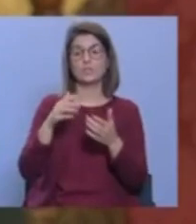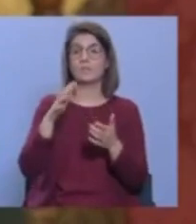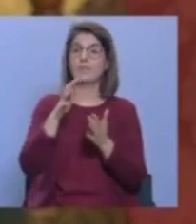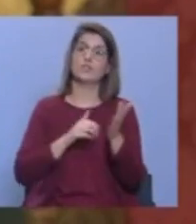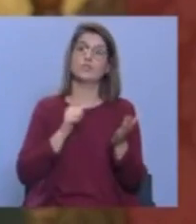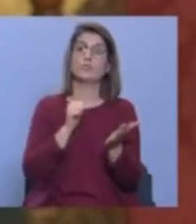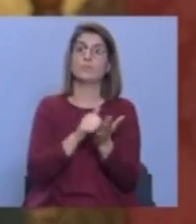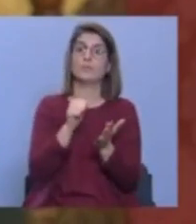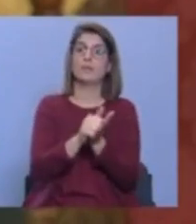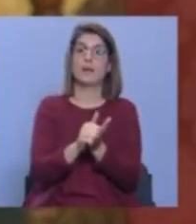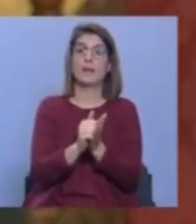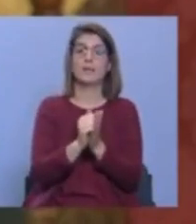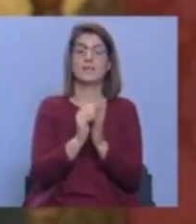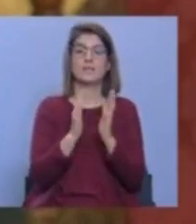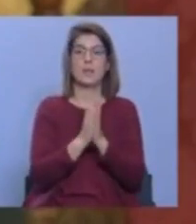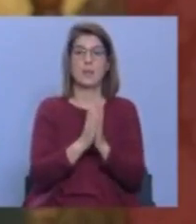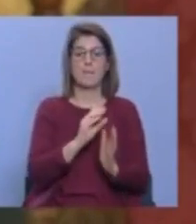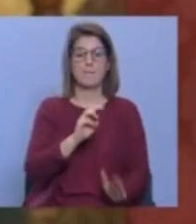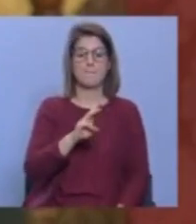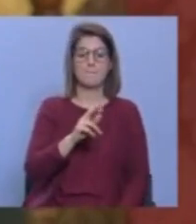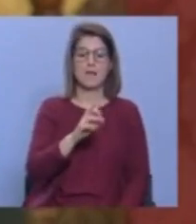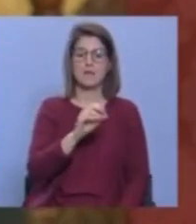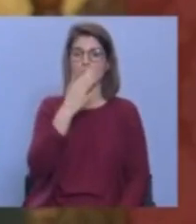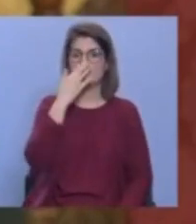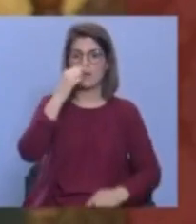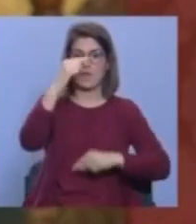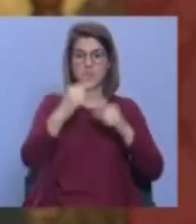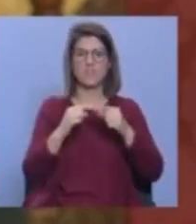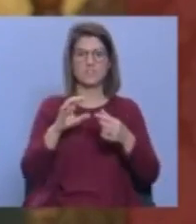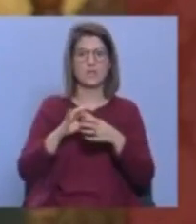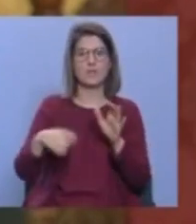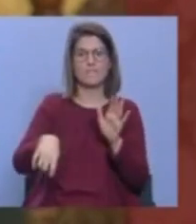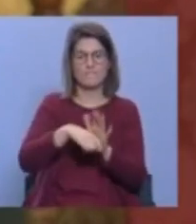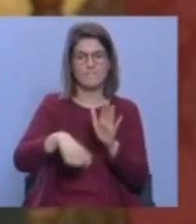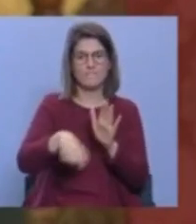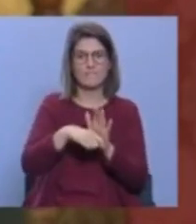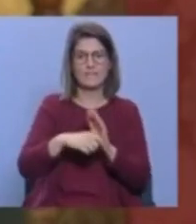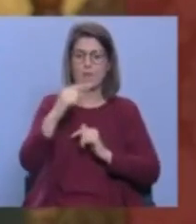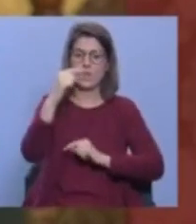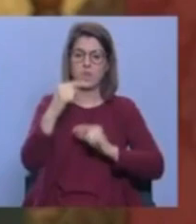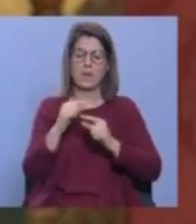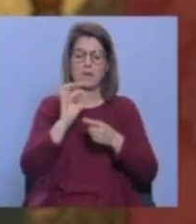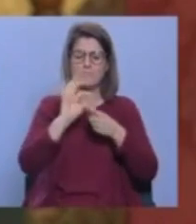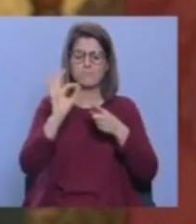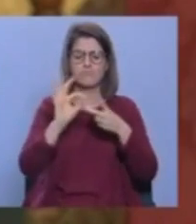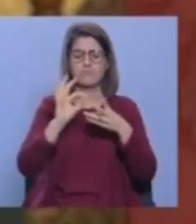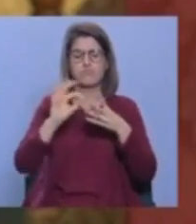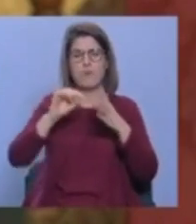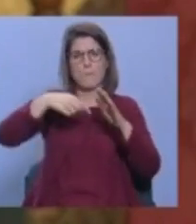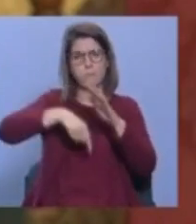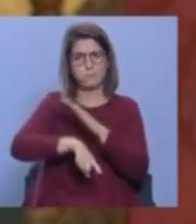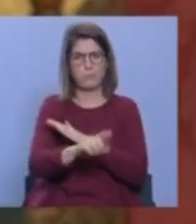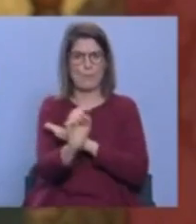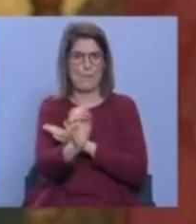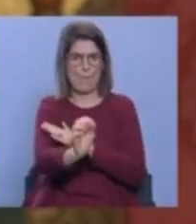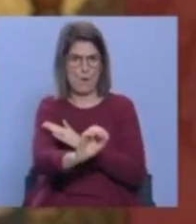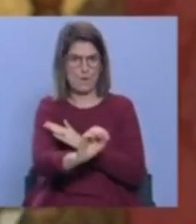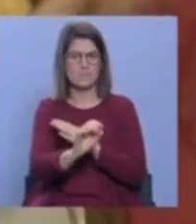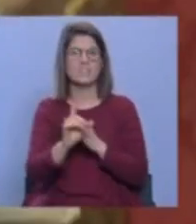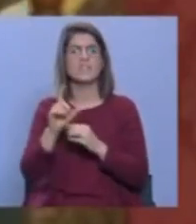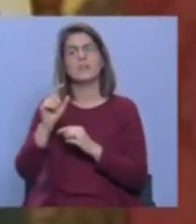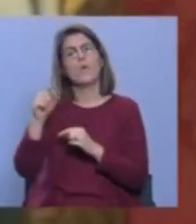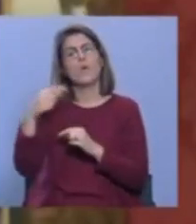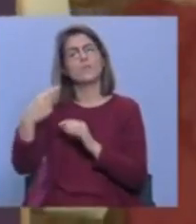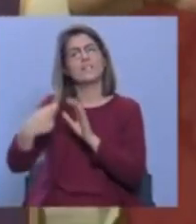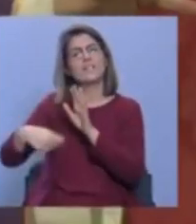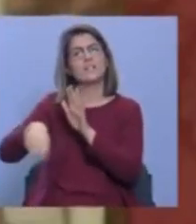eu diria, o relato mais curto das tentações, não tão descritivo como as